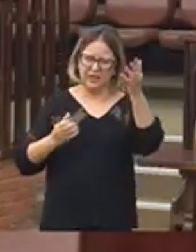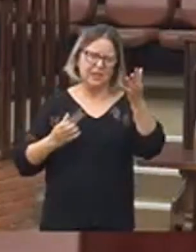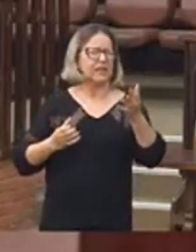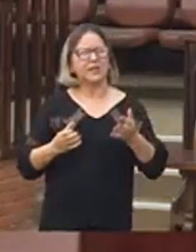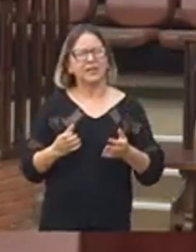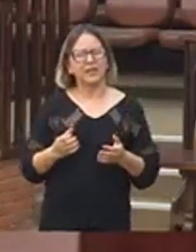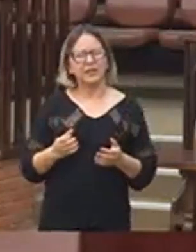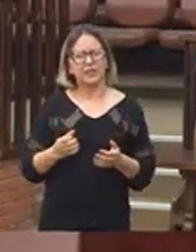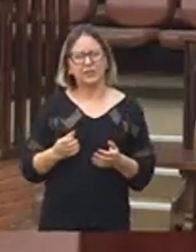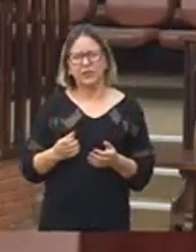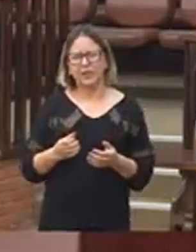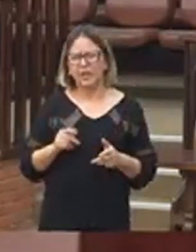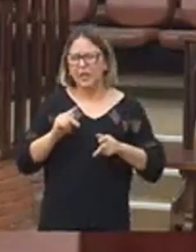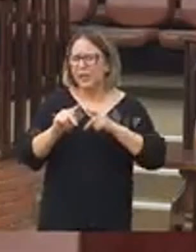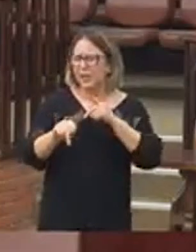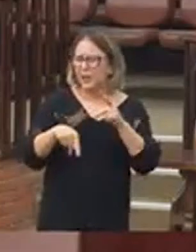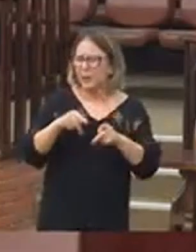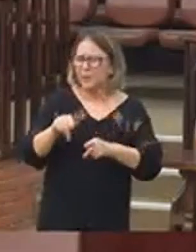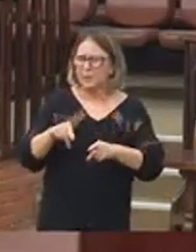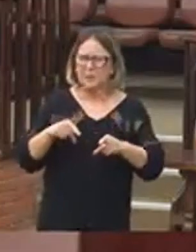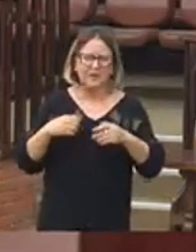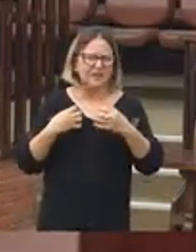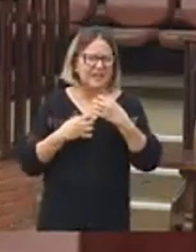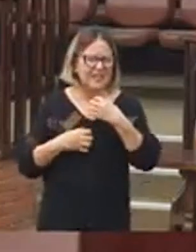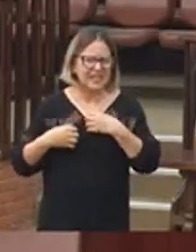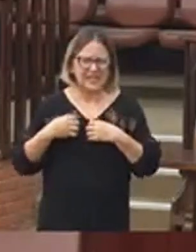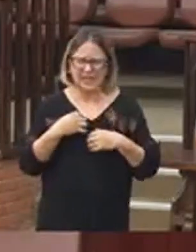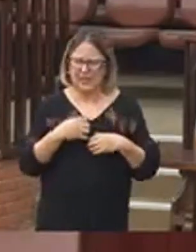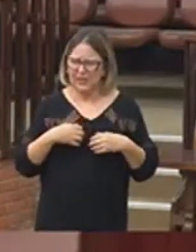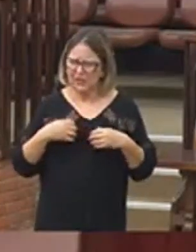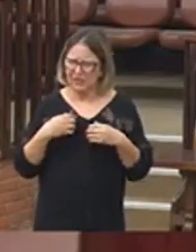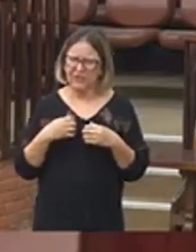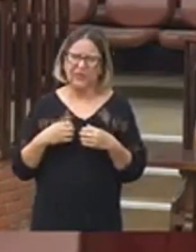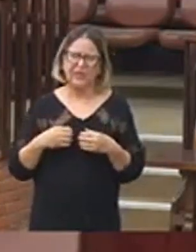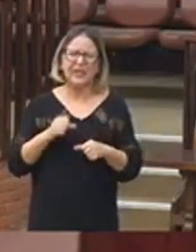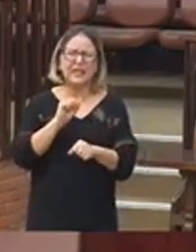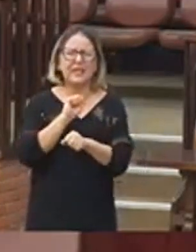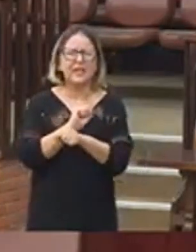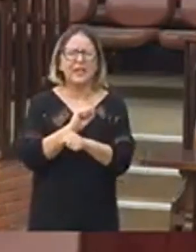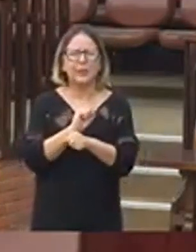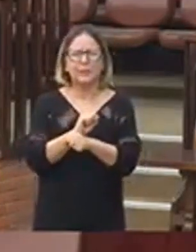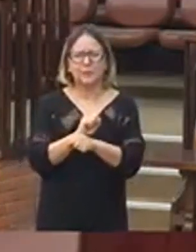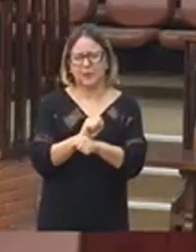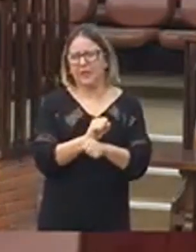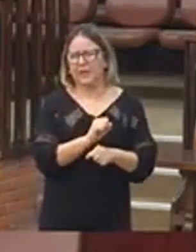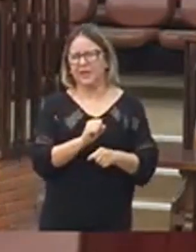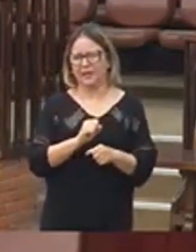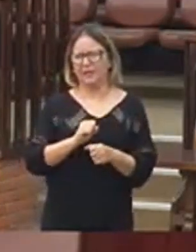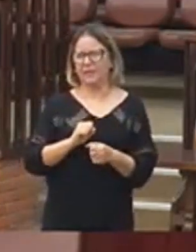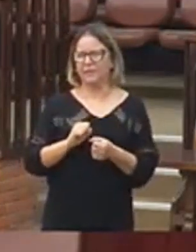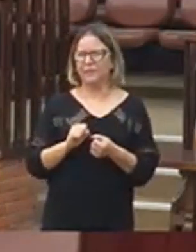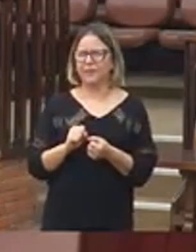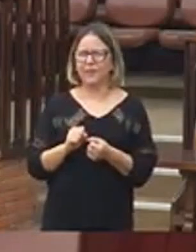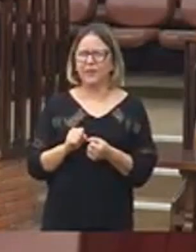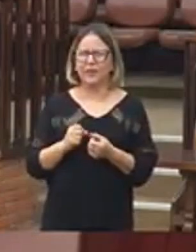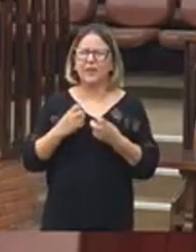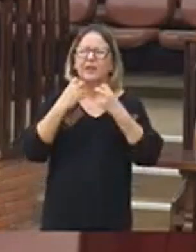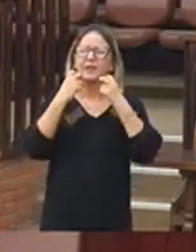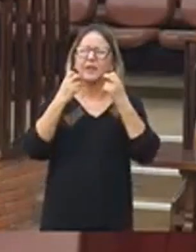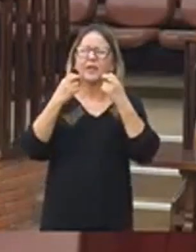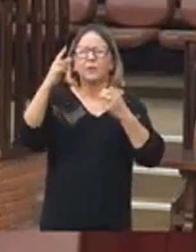pessoas ansiando e ansiosas por uma solução. Eu clamo ao Senhor, que